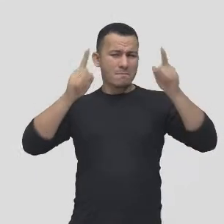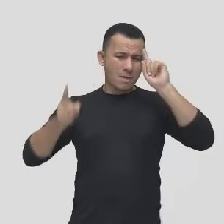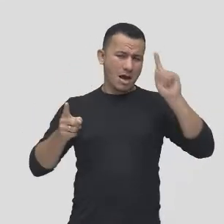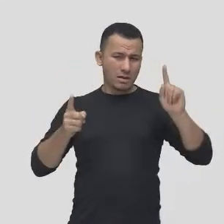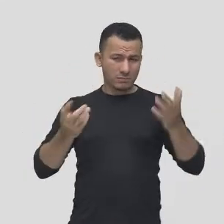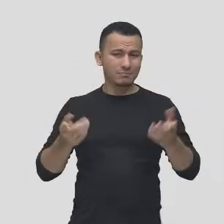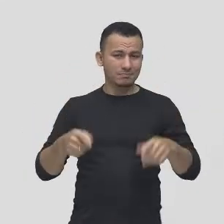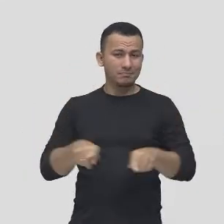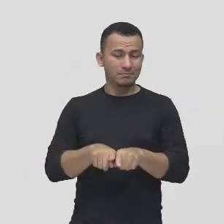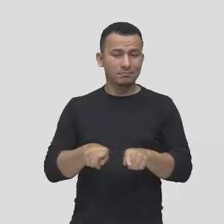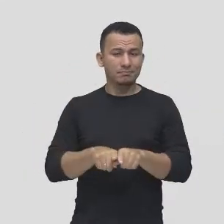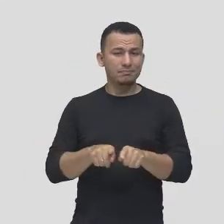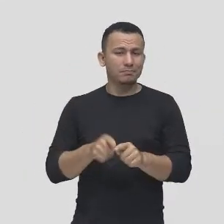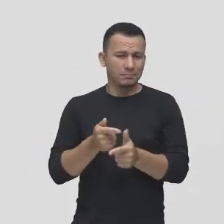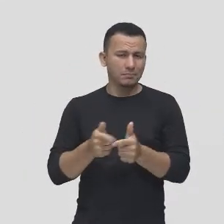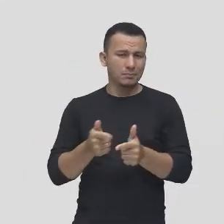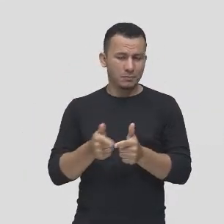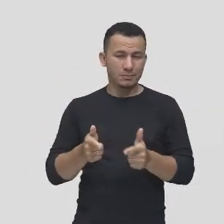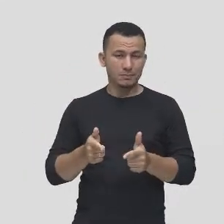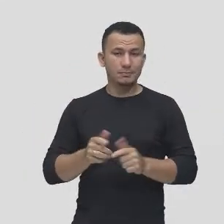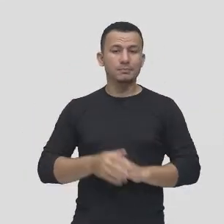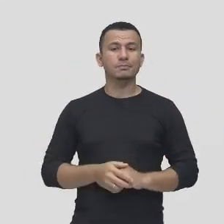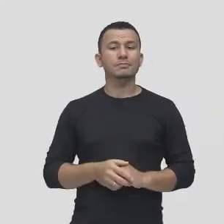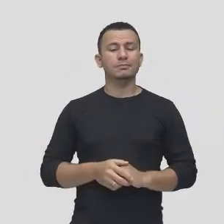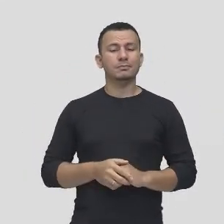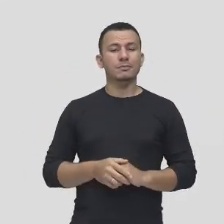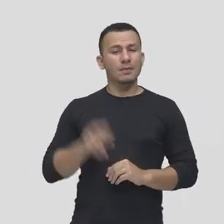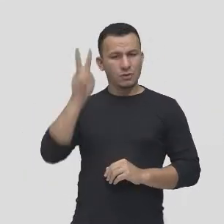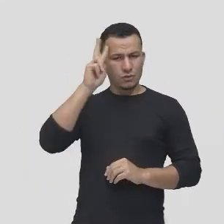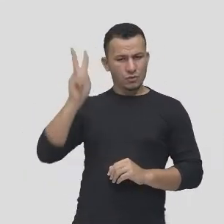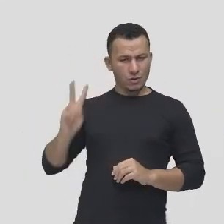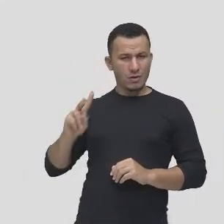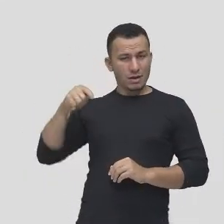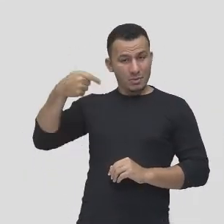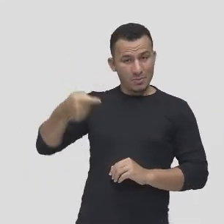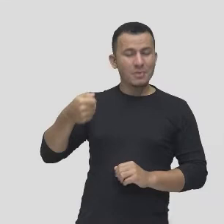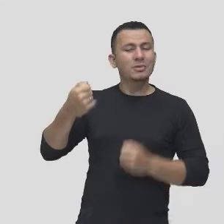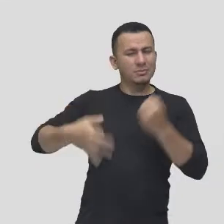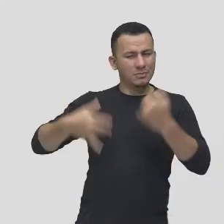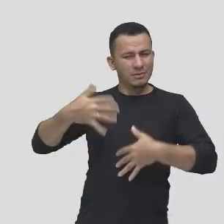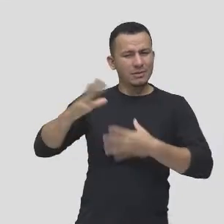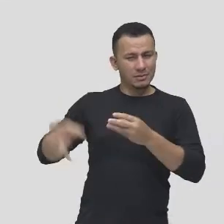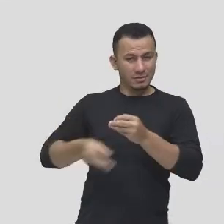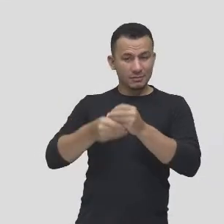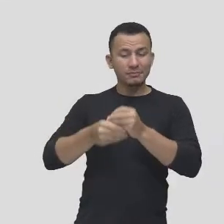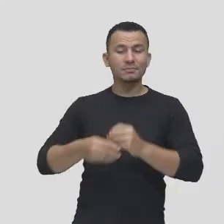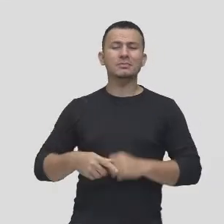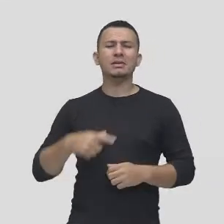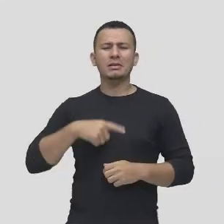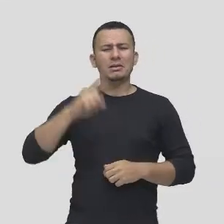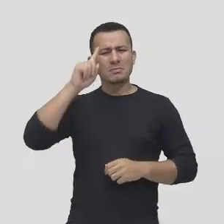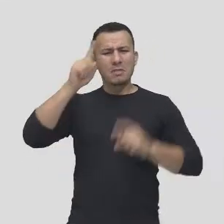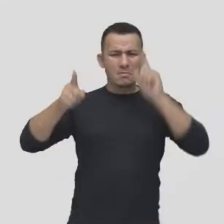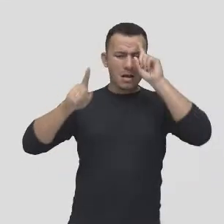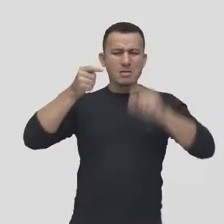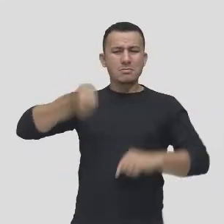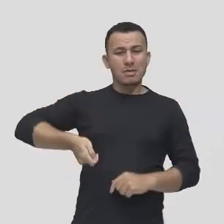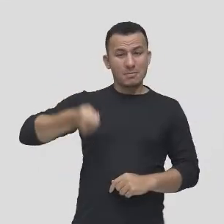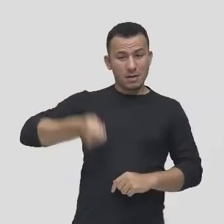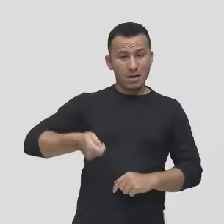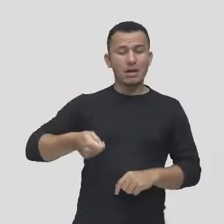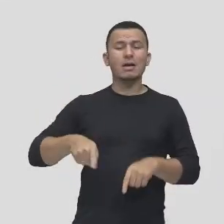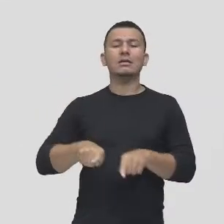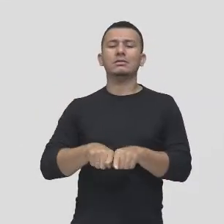prestem atenção bastante, que vocês vão verificar isso na aula de história daqui a pouco, né? Regimes autoritários, regimes com um